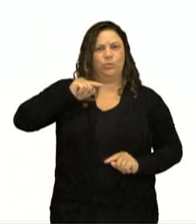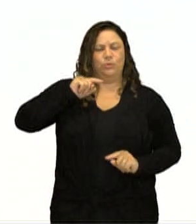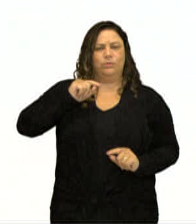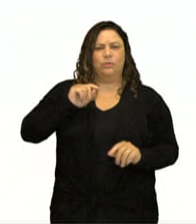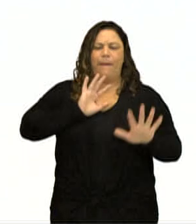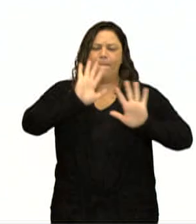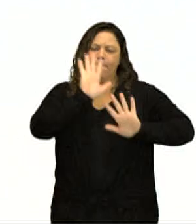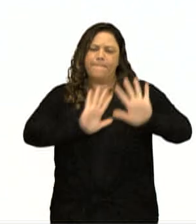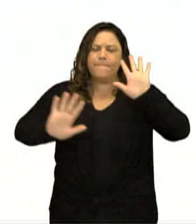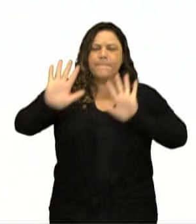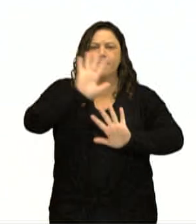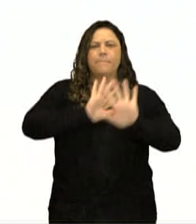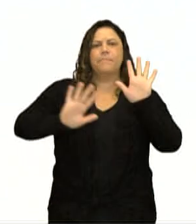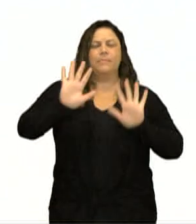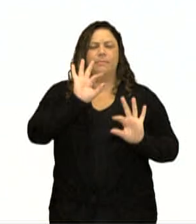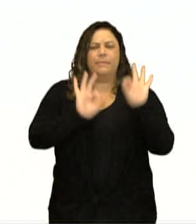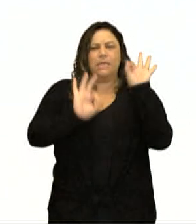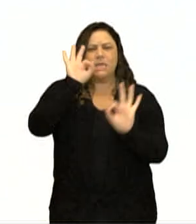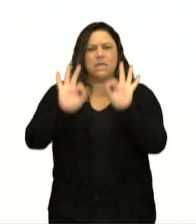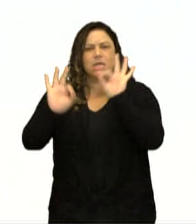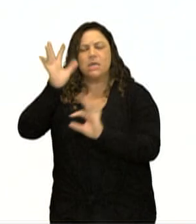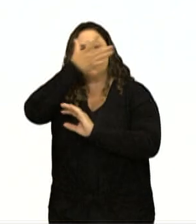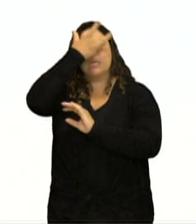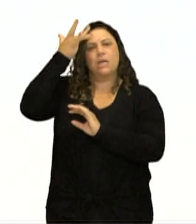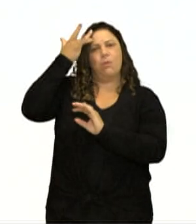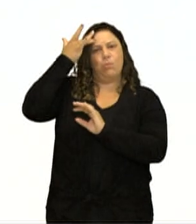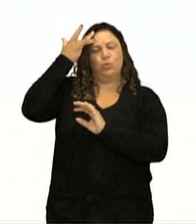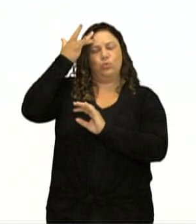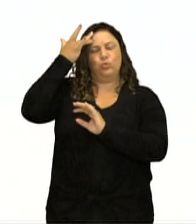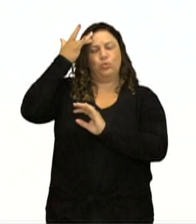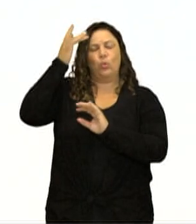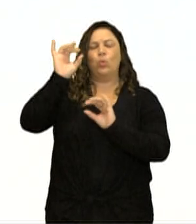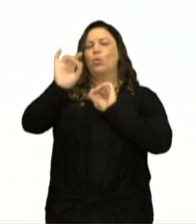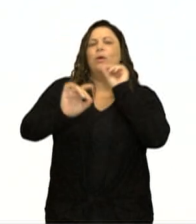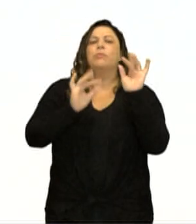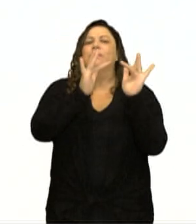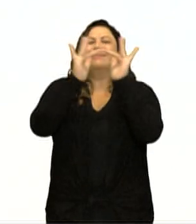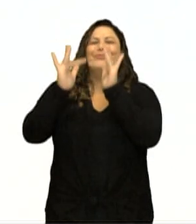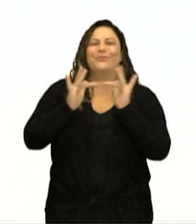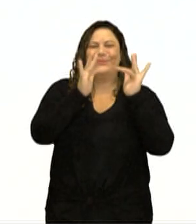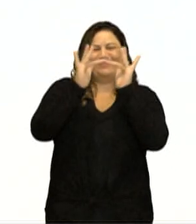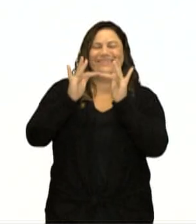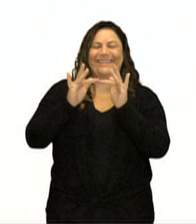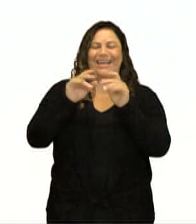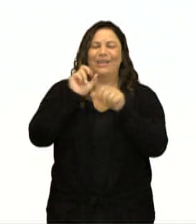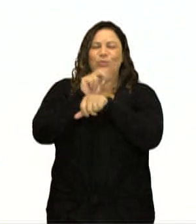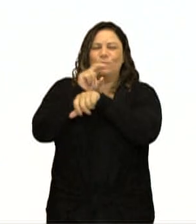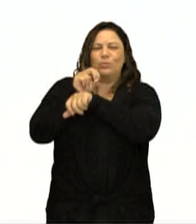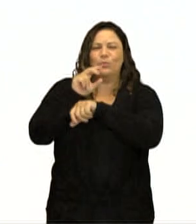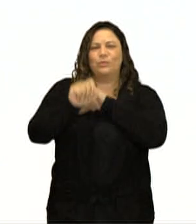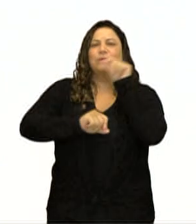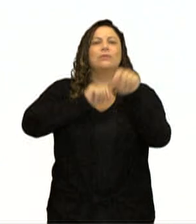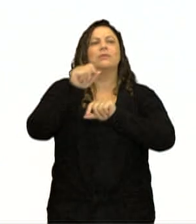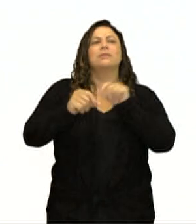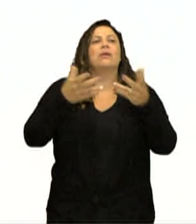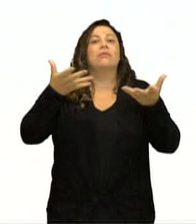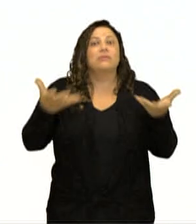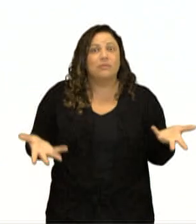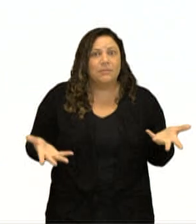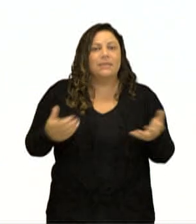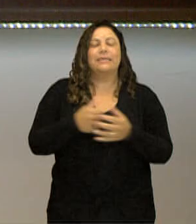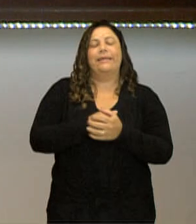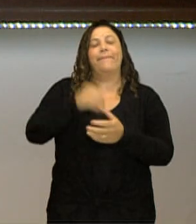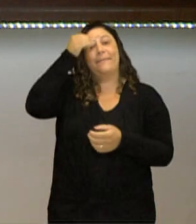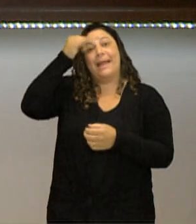jogando partículas do agente causador dessa doença, né, atenuadas ou apenas partes dele,